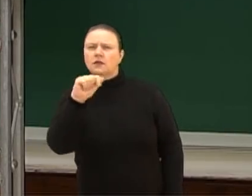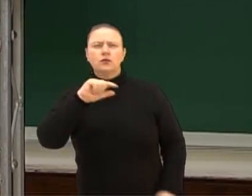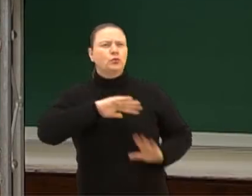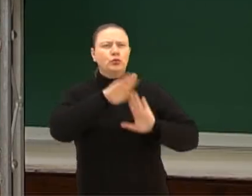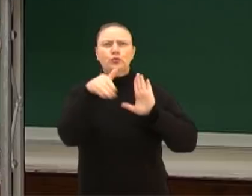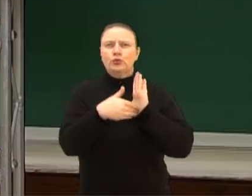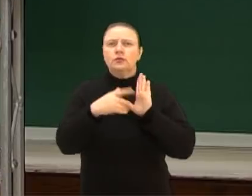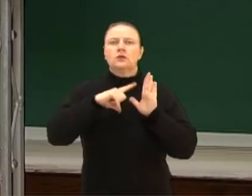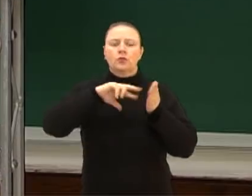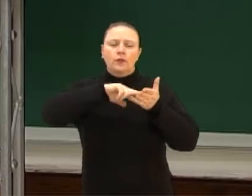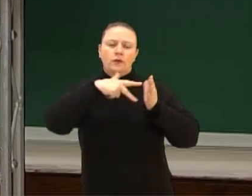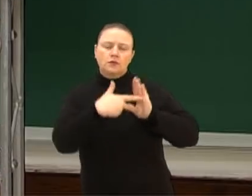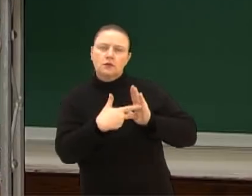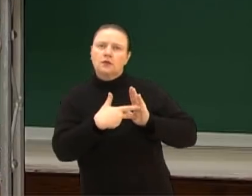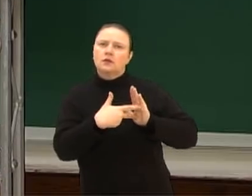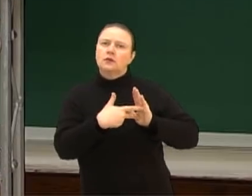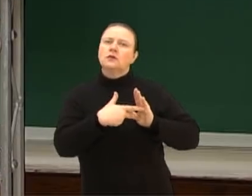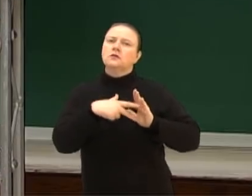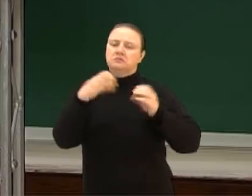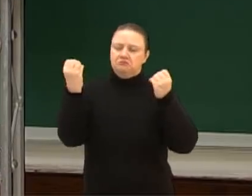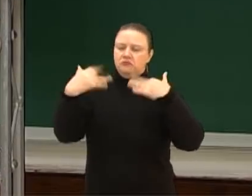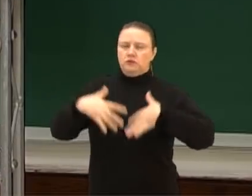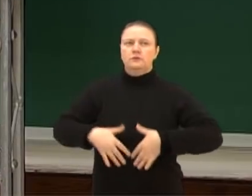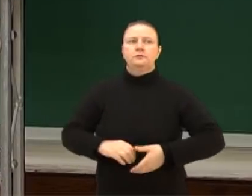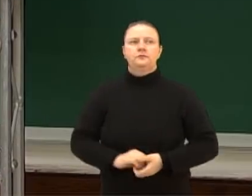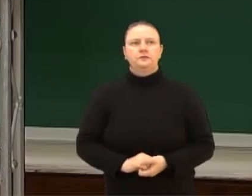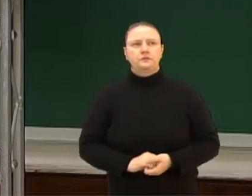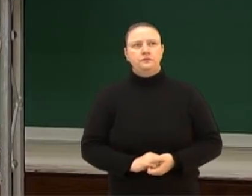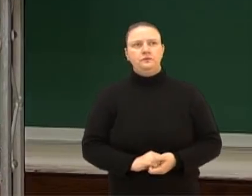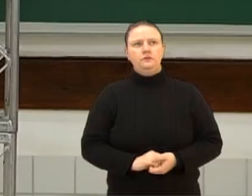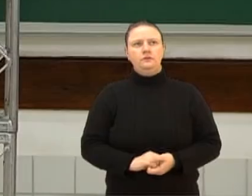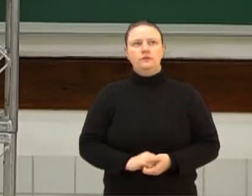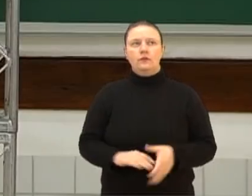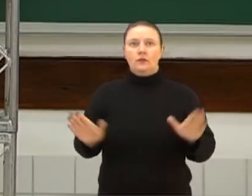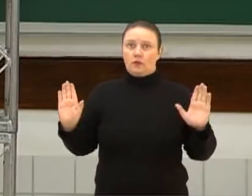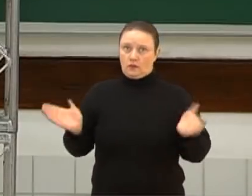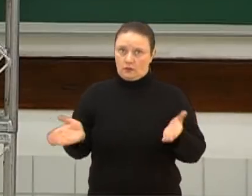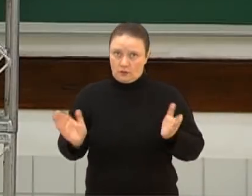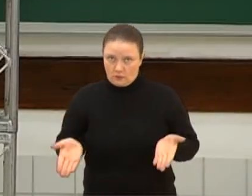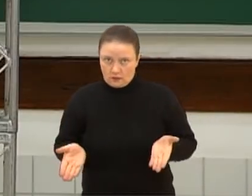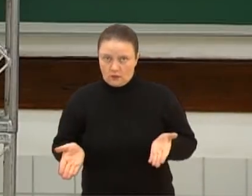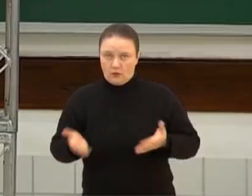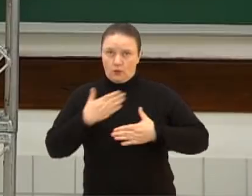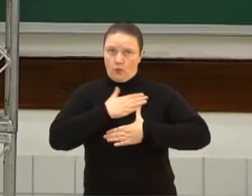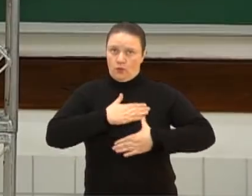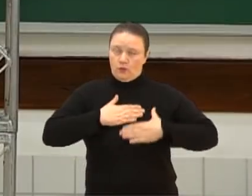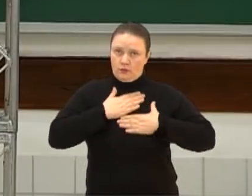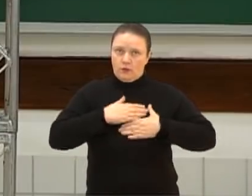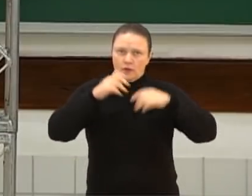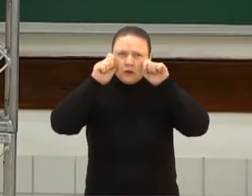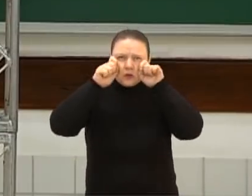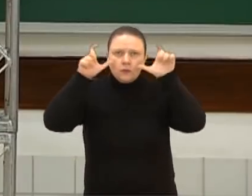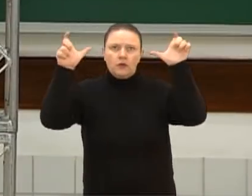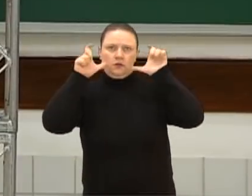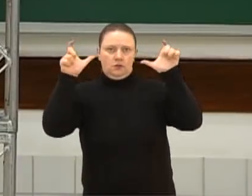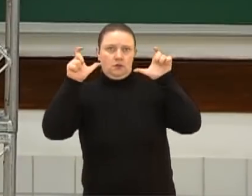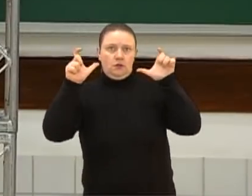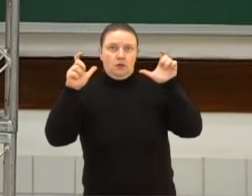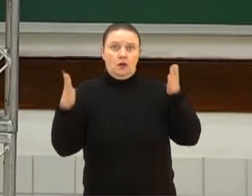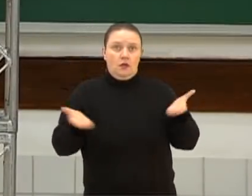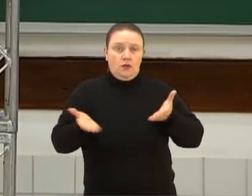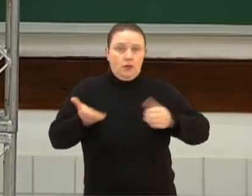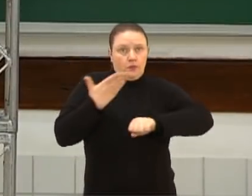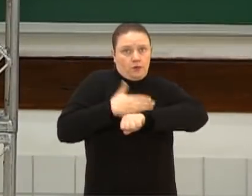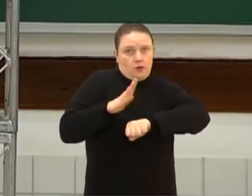significação. Tudo tem um porquê dentro dessa tela, tá? Então, agora eu gostaria que você prestasse atenção na atividade